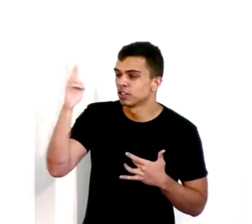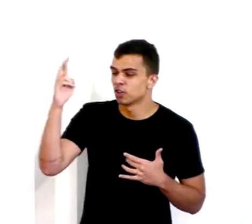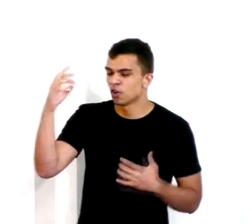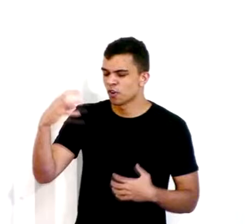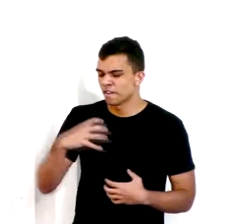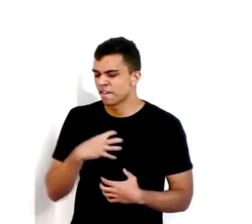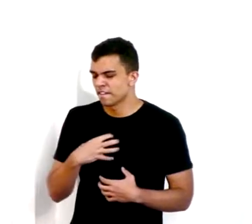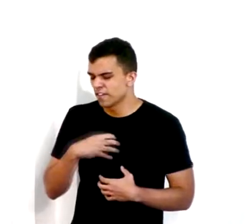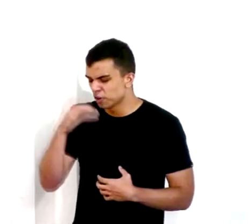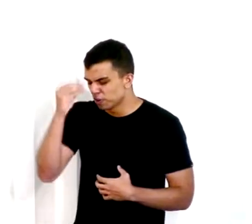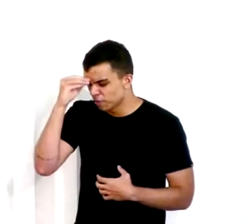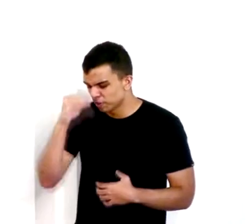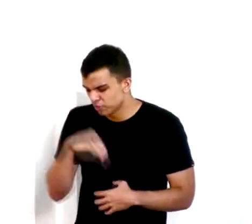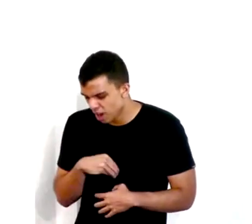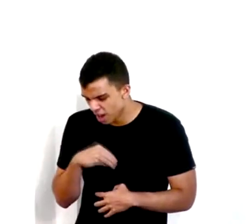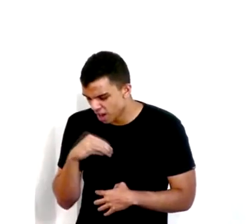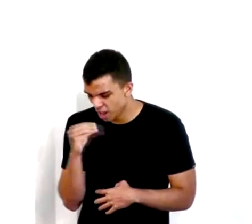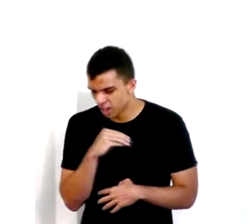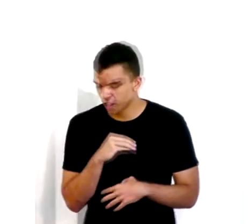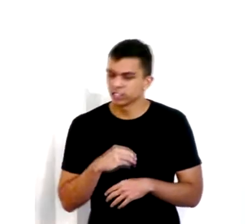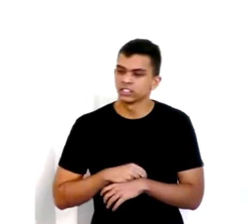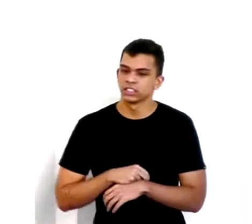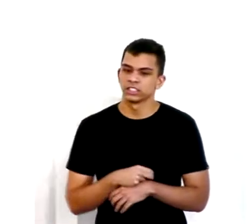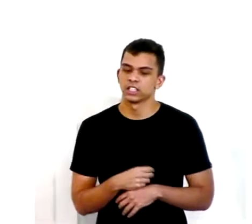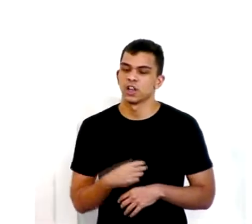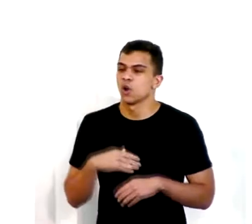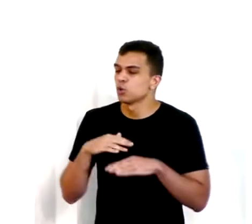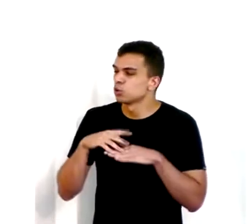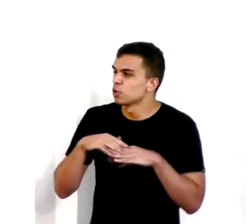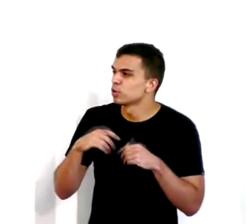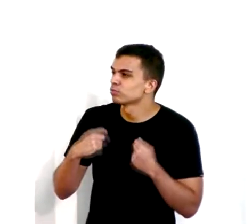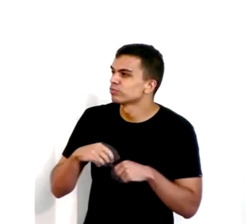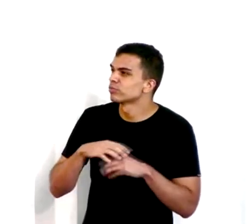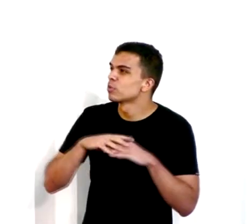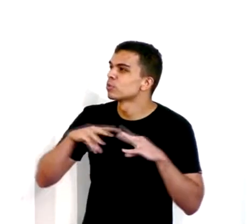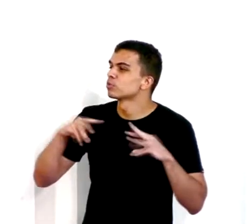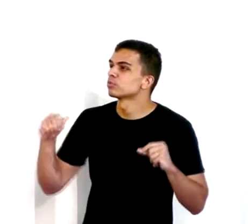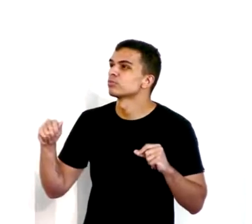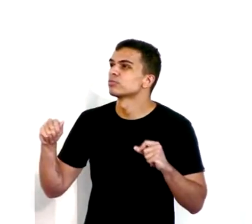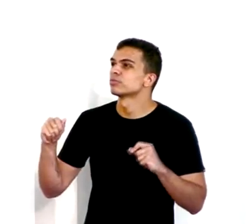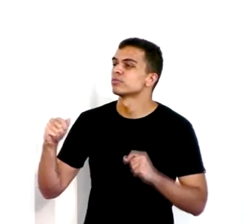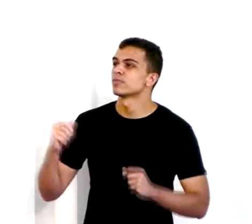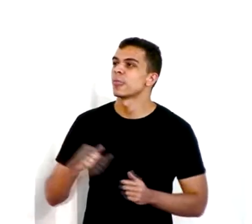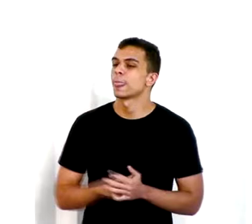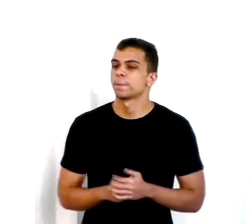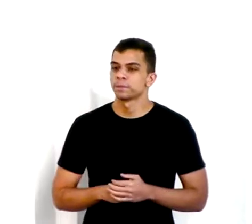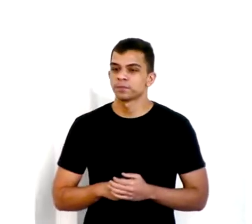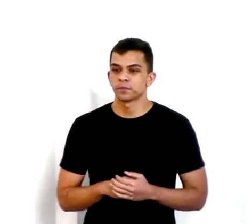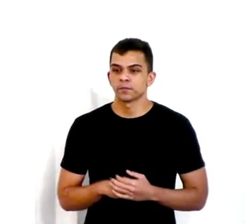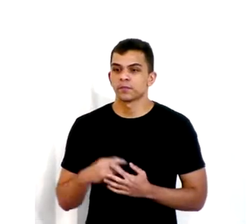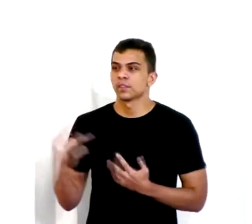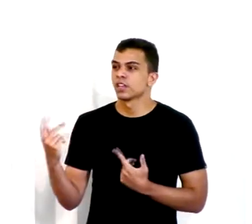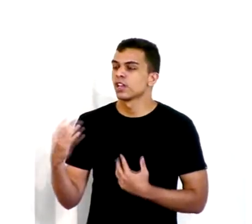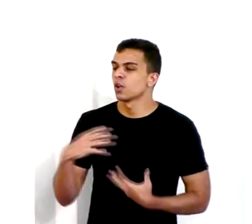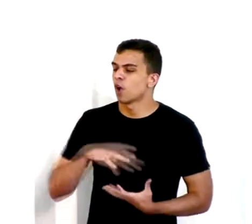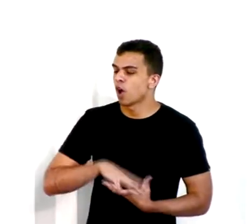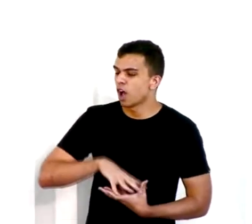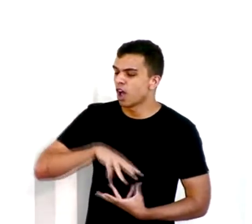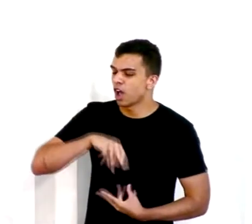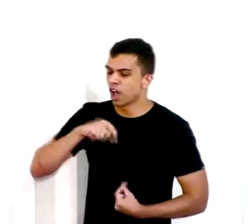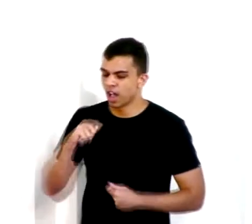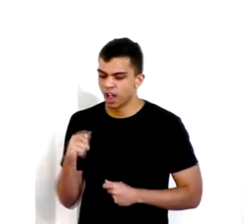debilitado. Sara-me, Senhor, porque os meus ossos estão abalados. Também a minha alma está